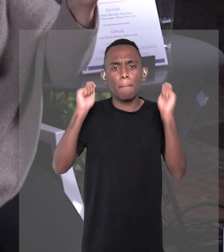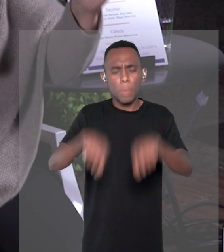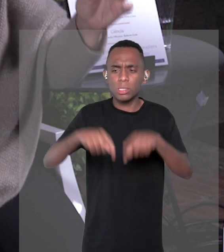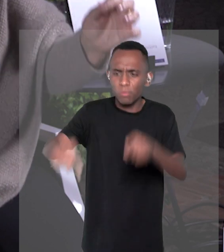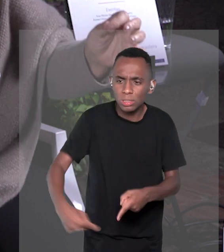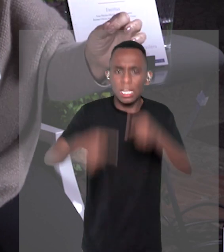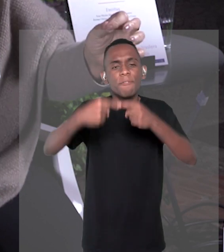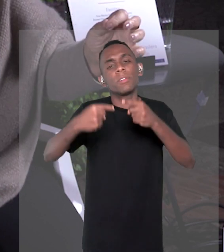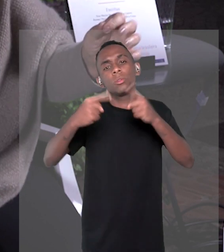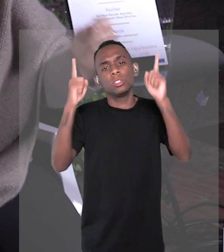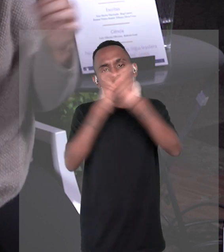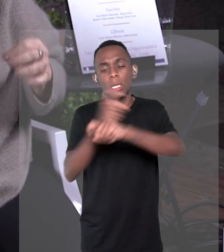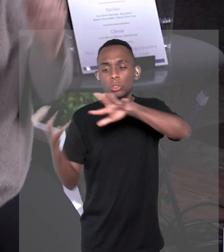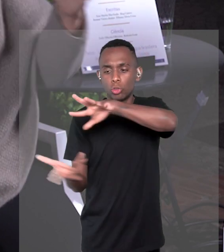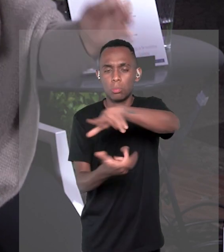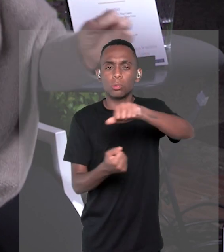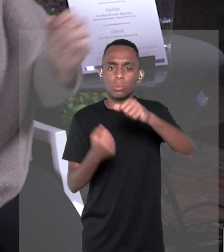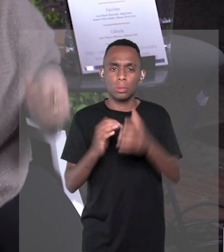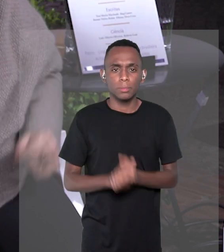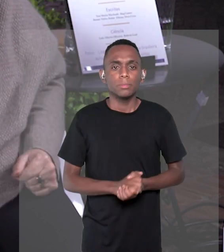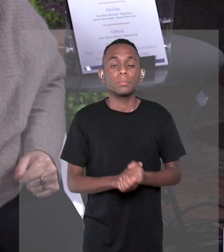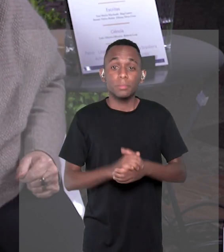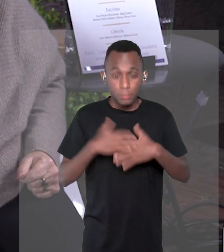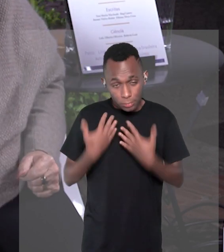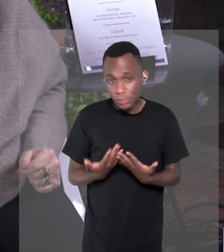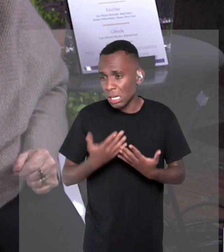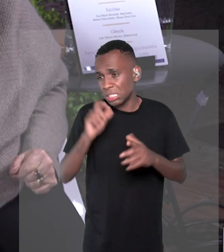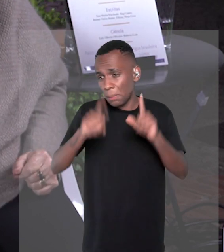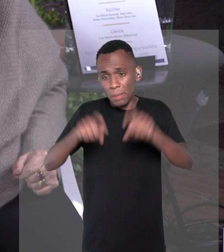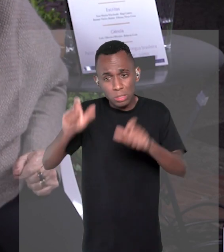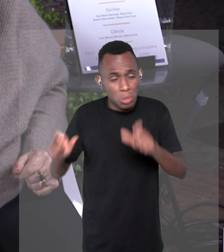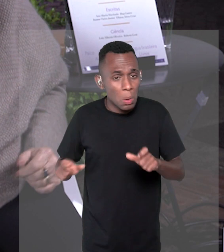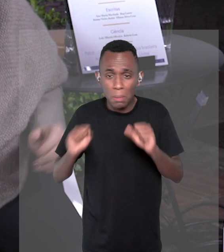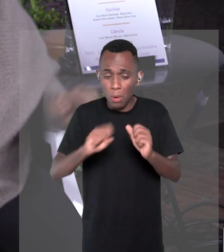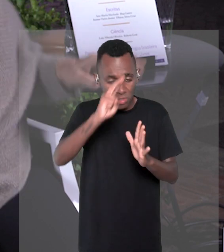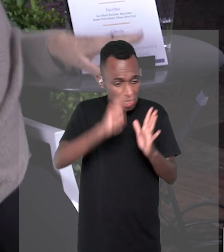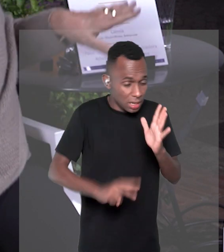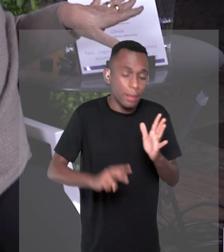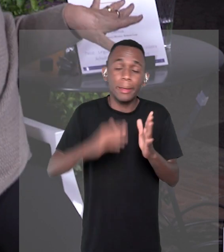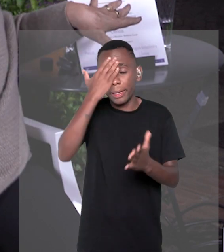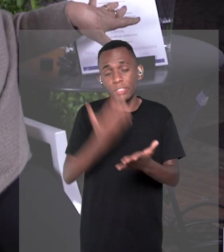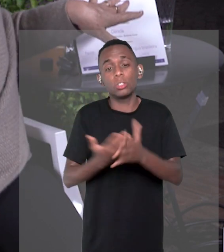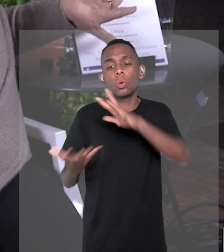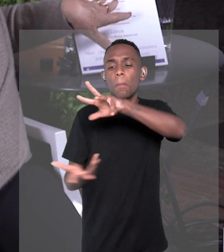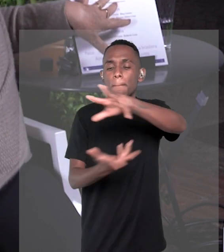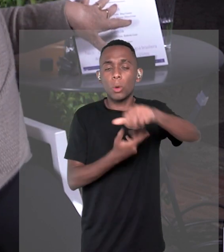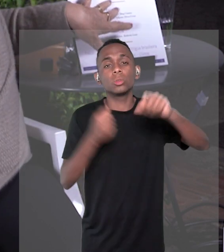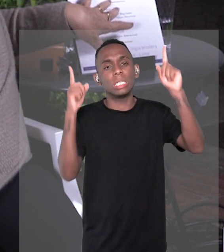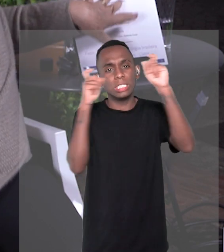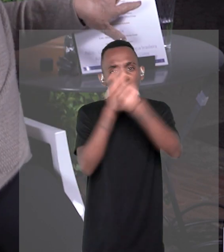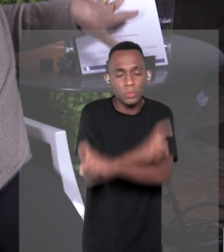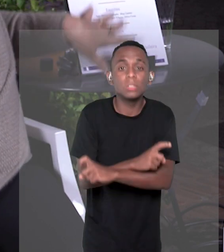democrático admite o direito de escolha do outro. Não aceita. Então, aqui, você